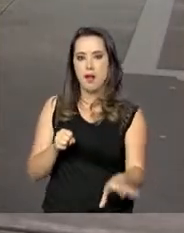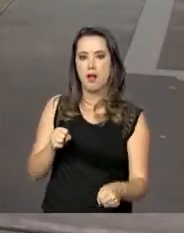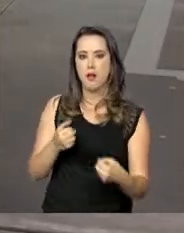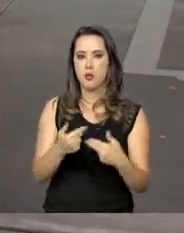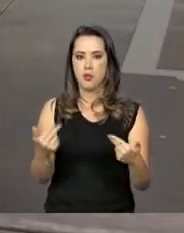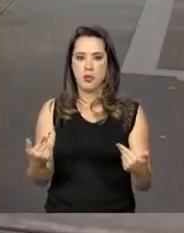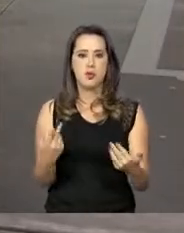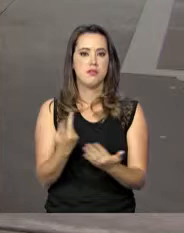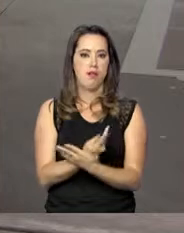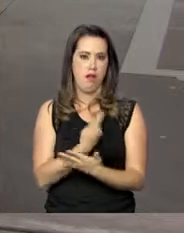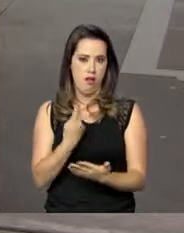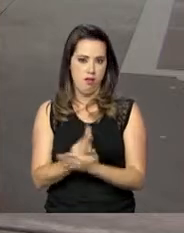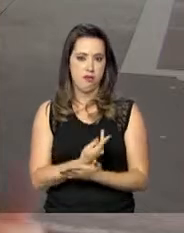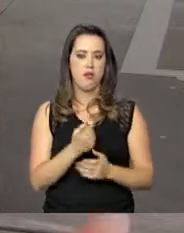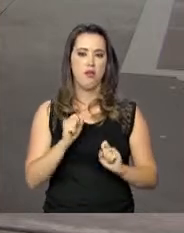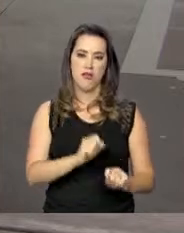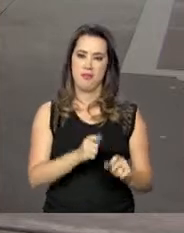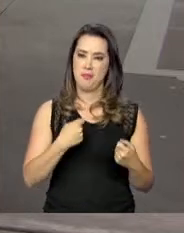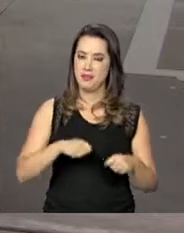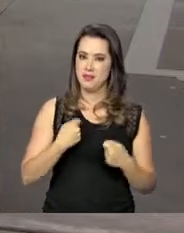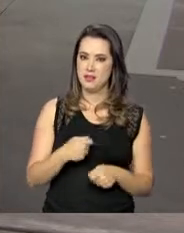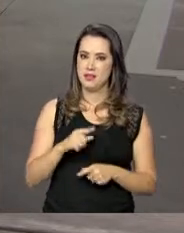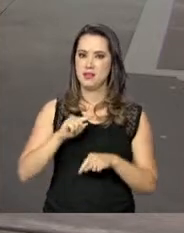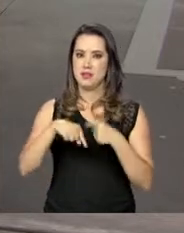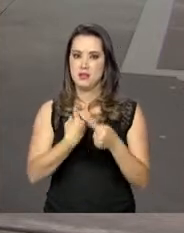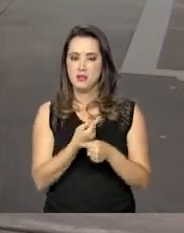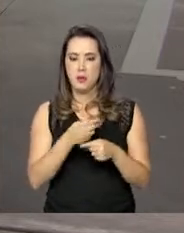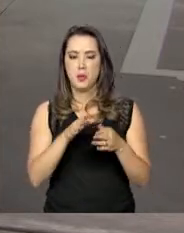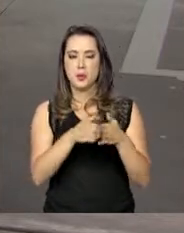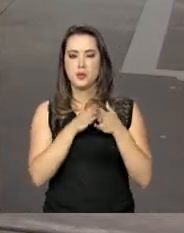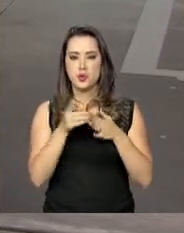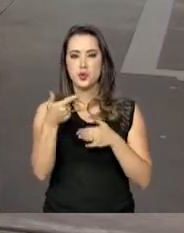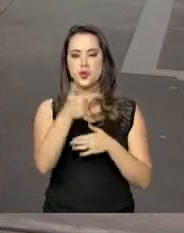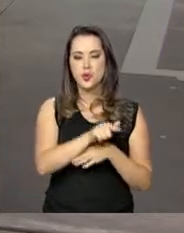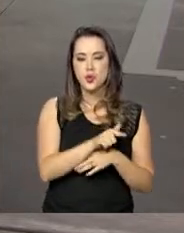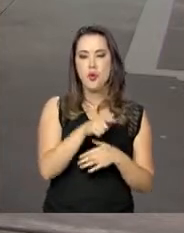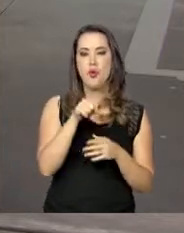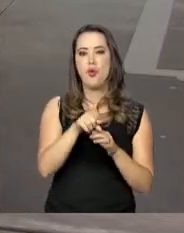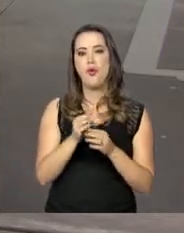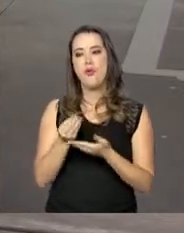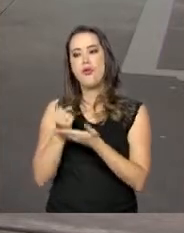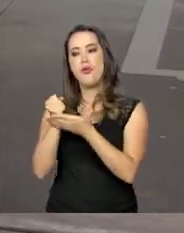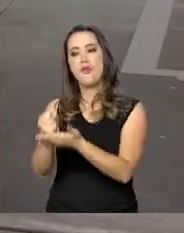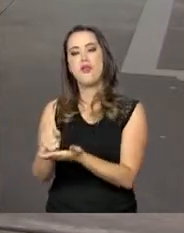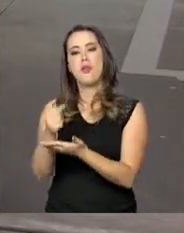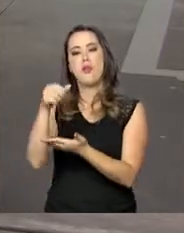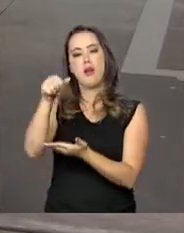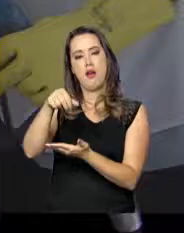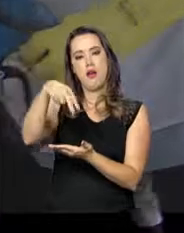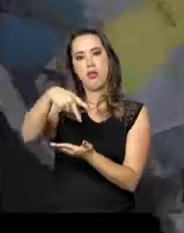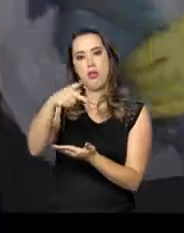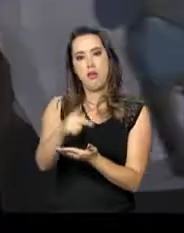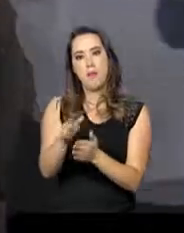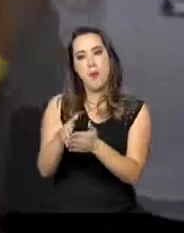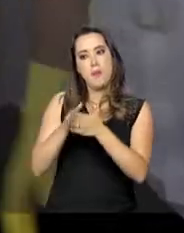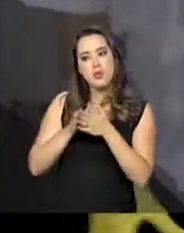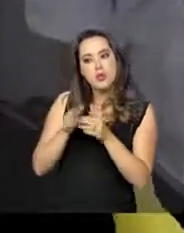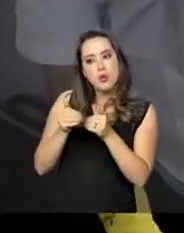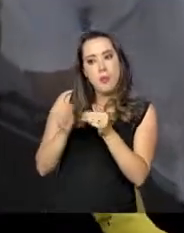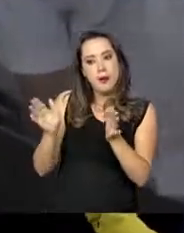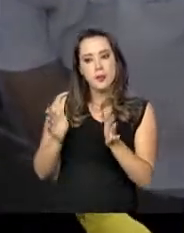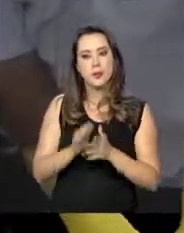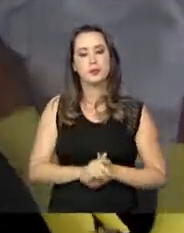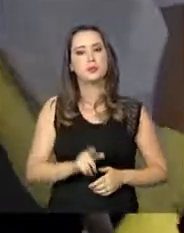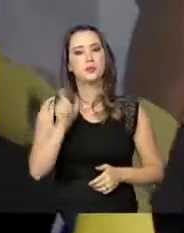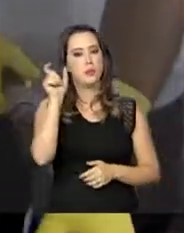estão fora de especificação. Ele vai ter que pedir um reprocessamento desses produtos e encaminhar para a ANP solicitando a desinterdição. O motorista também